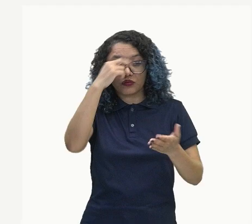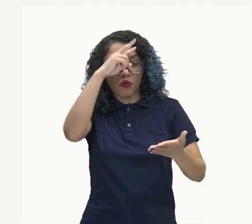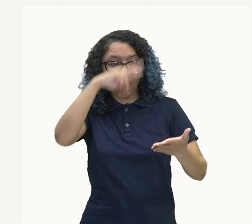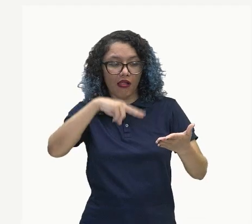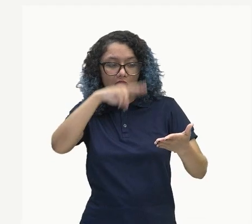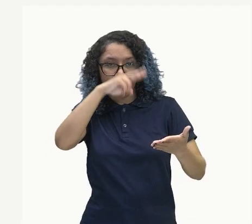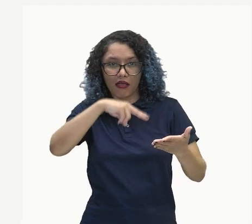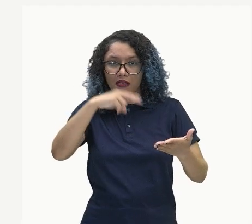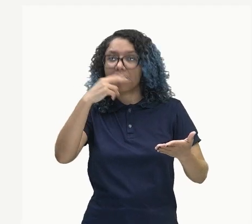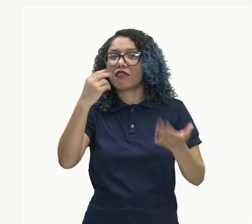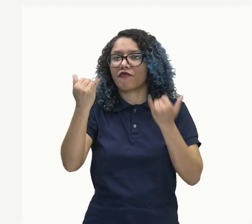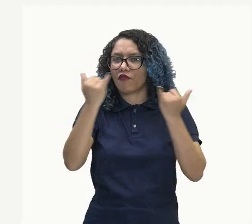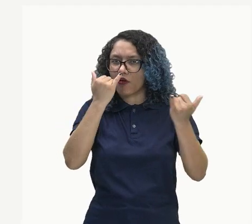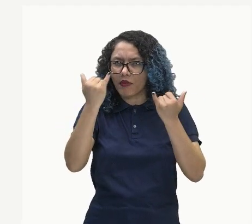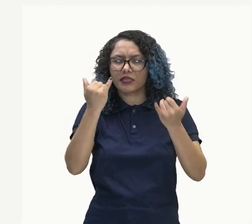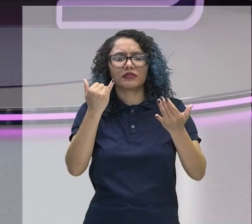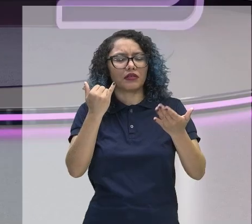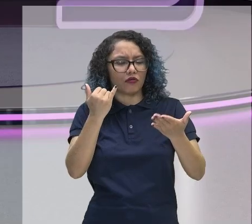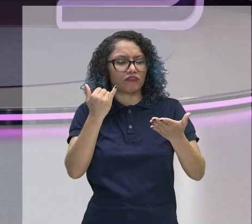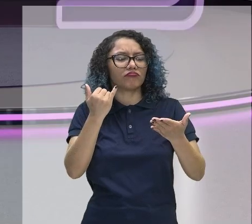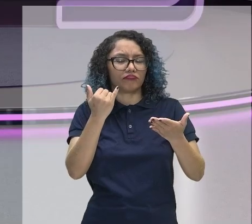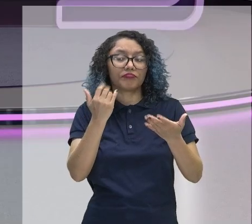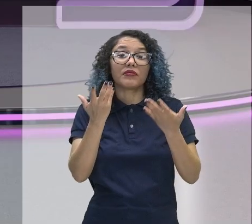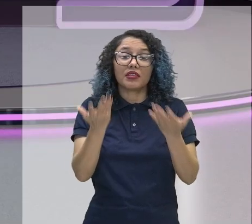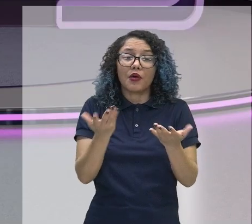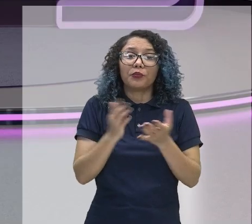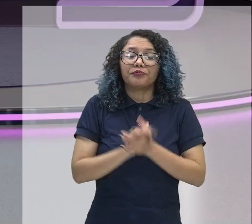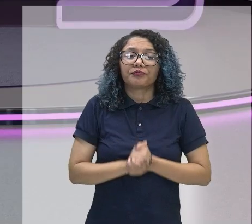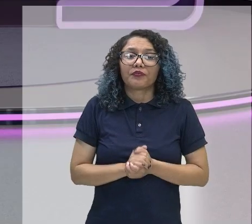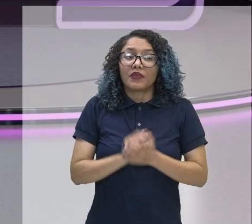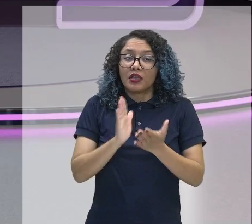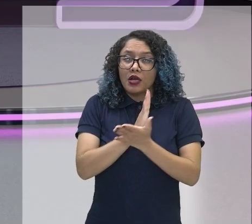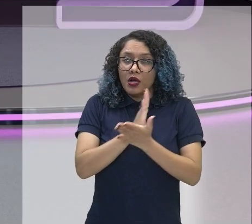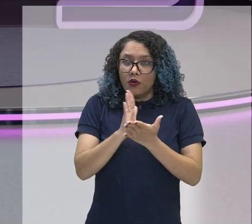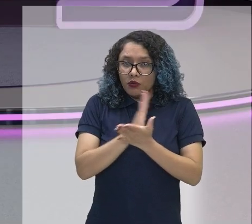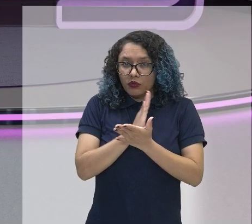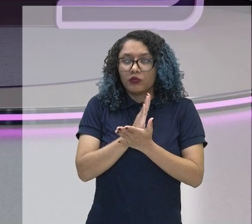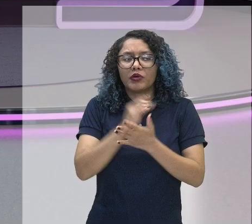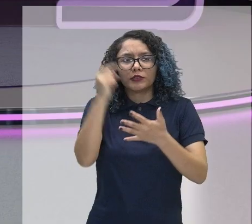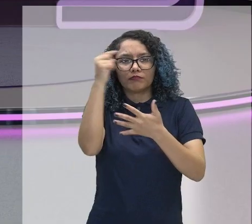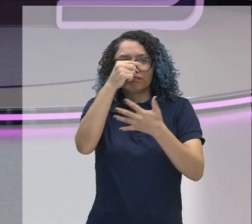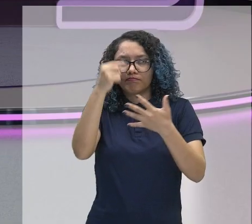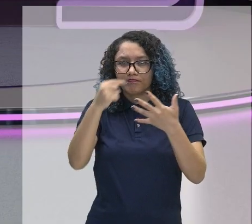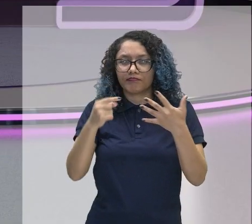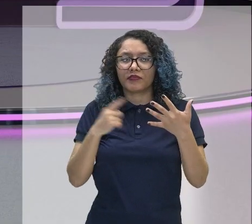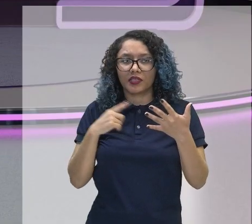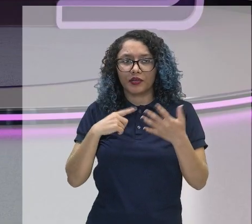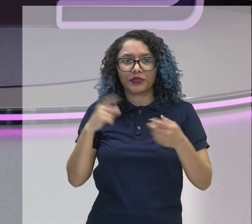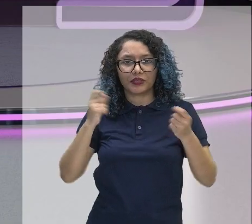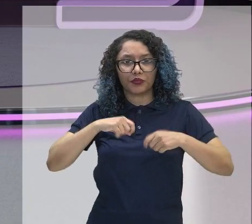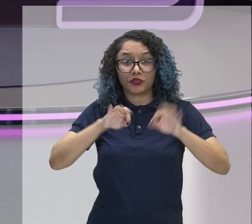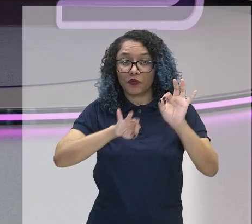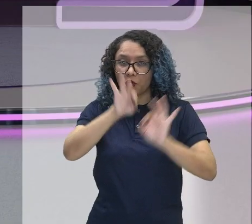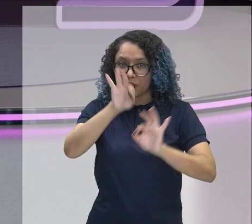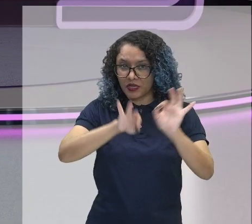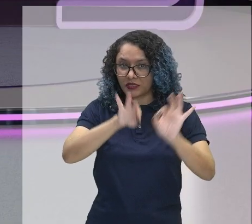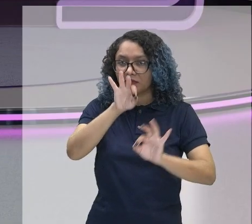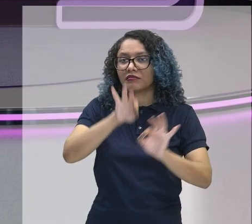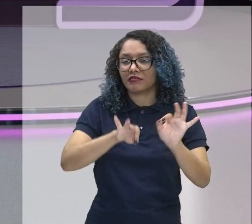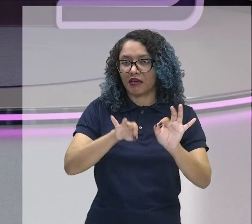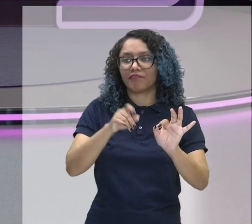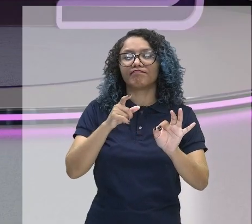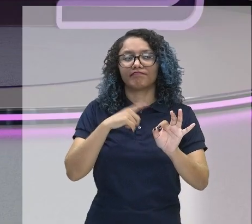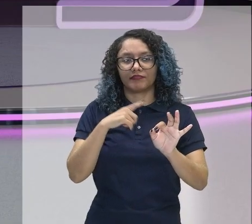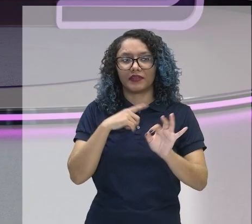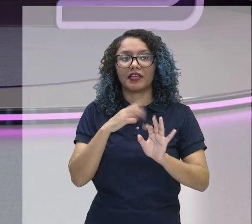tá? Então, existem alguns elementos para que você possa fazer esses tipos de gráfico, tá? Então, nós vamos nos